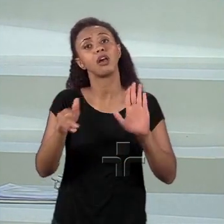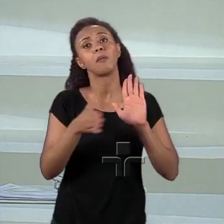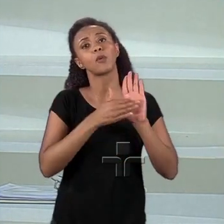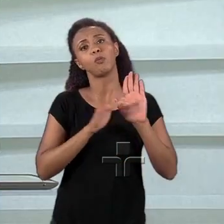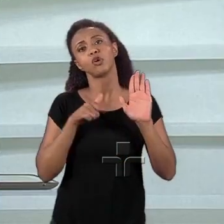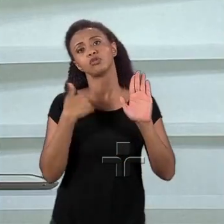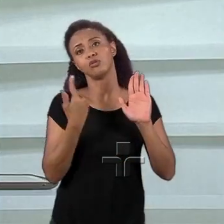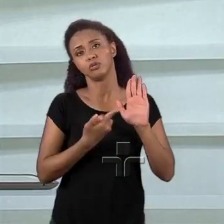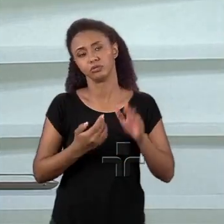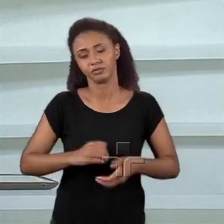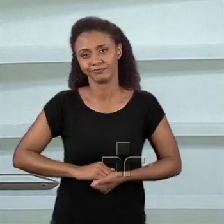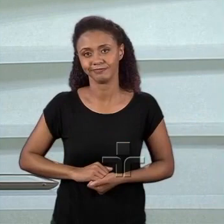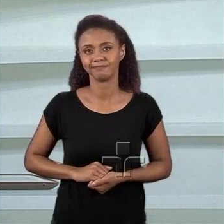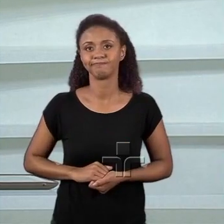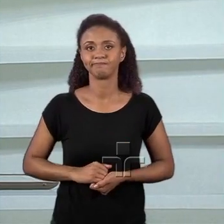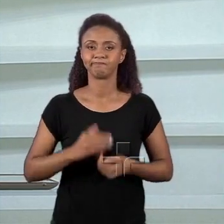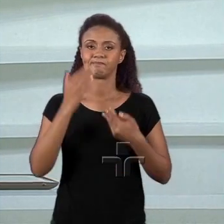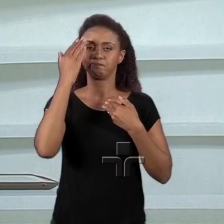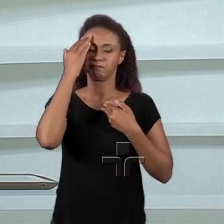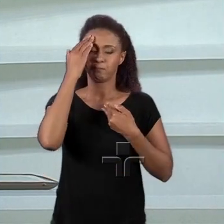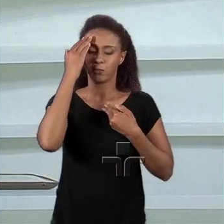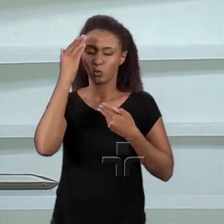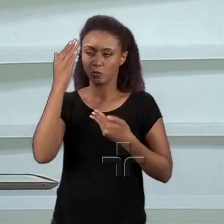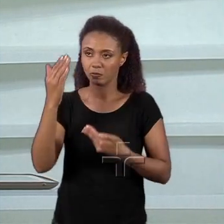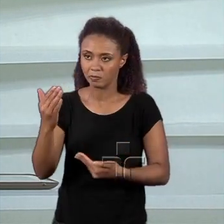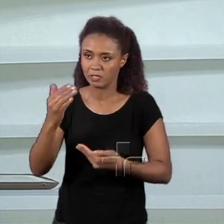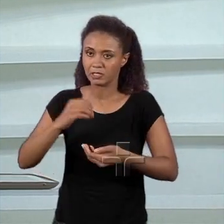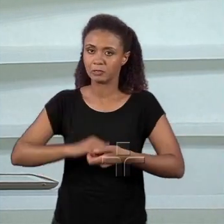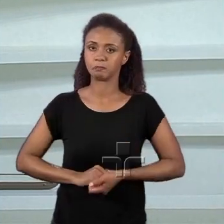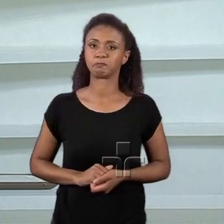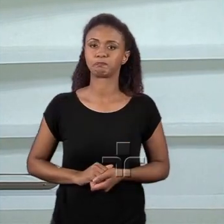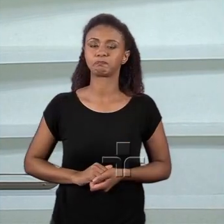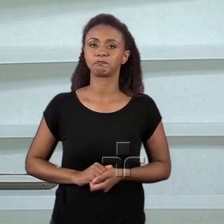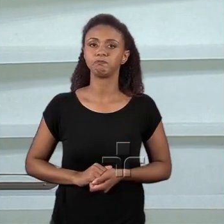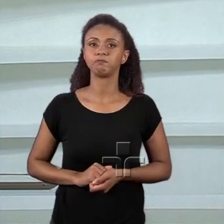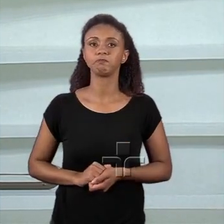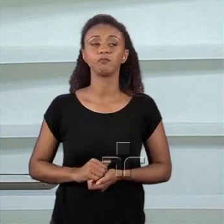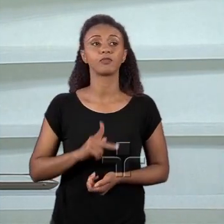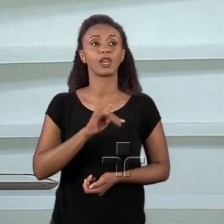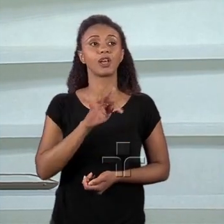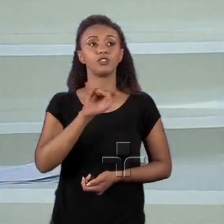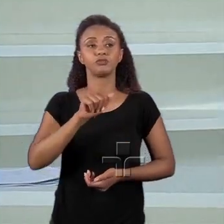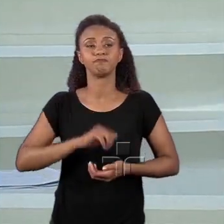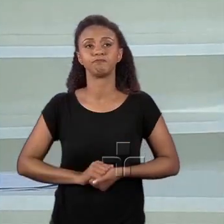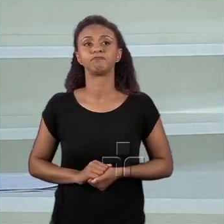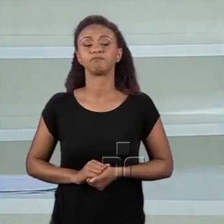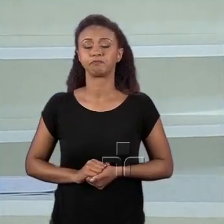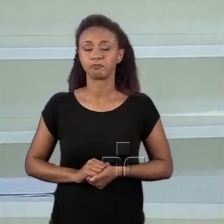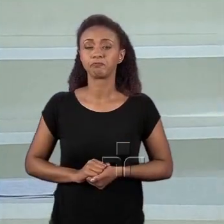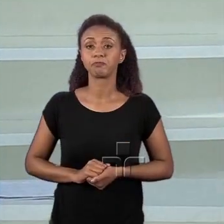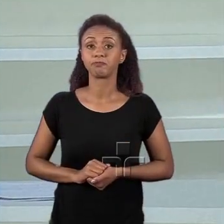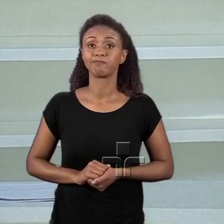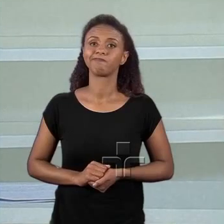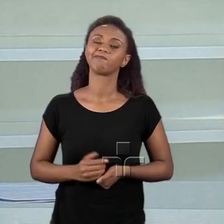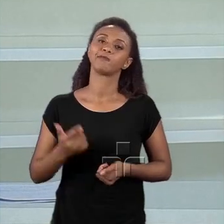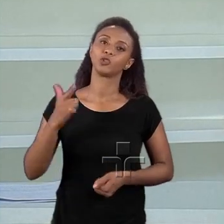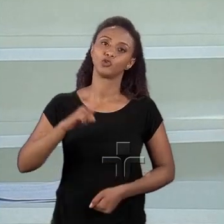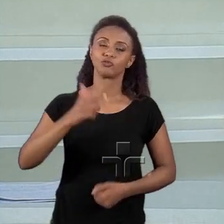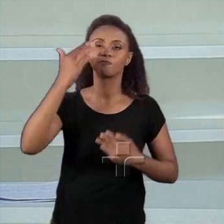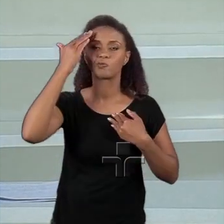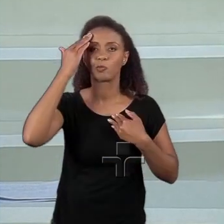Brasil. Obrigado, Eduardo. Kátia. Mais uma vez, muito obrigada por